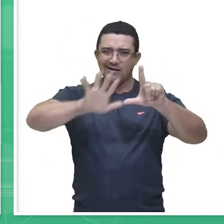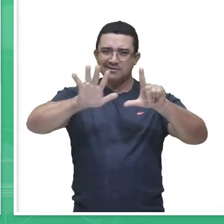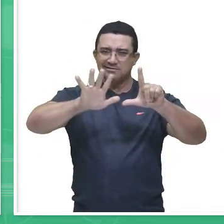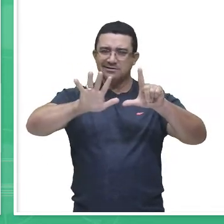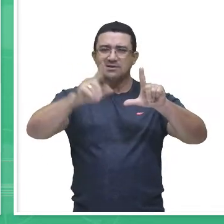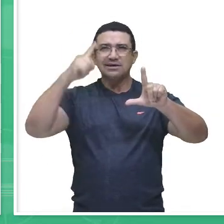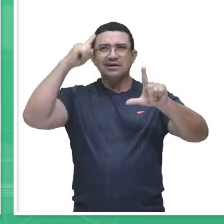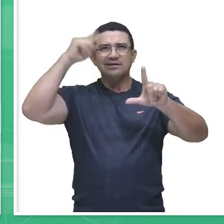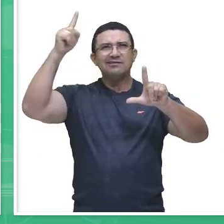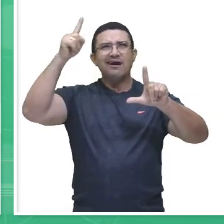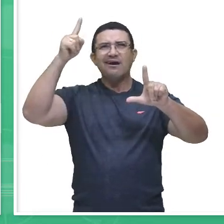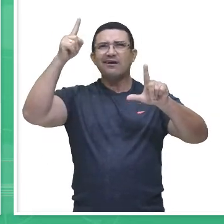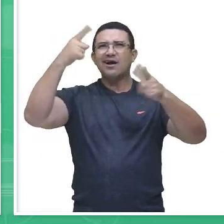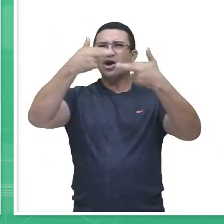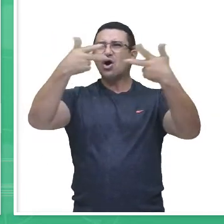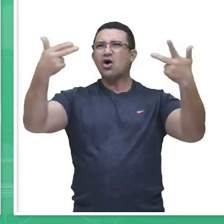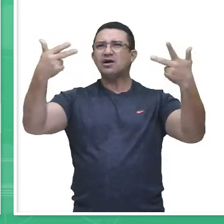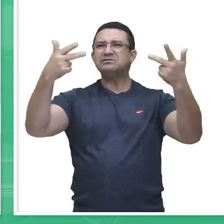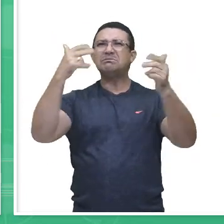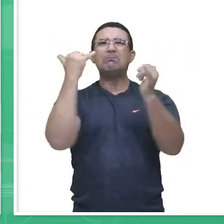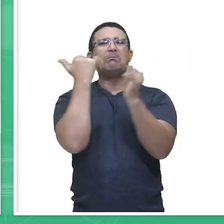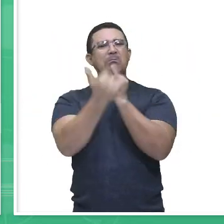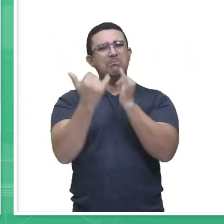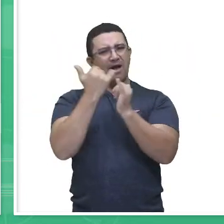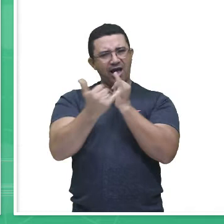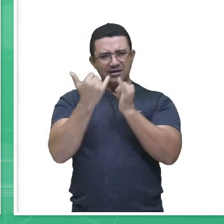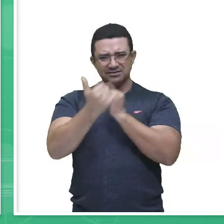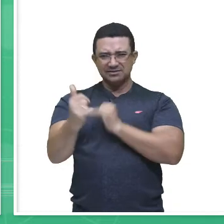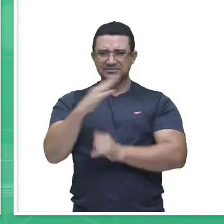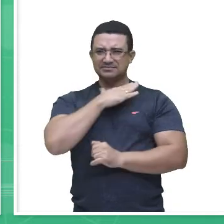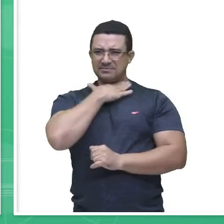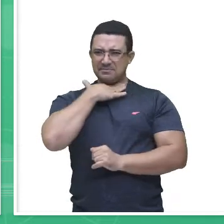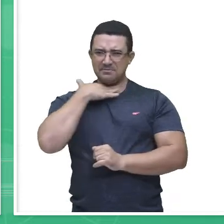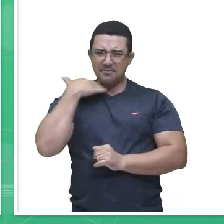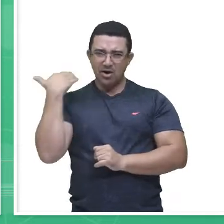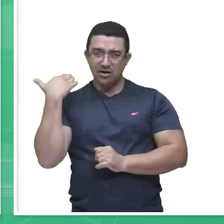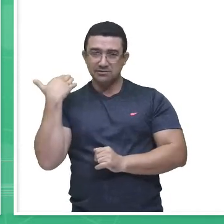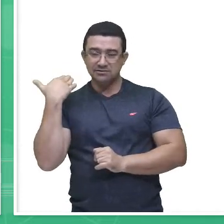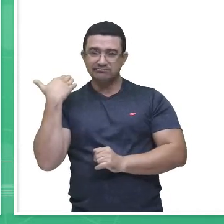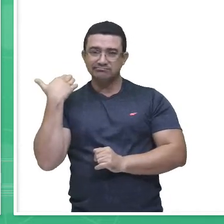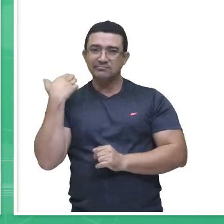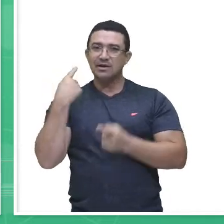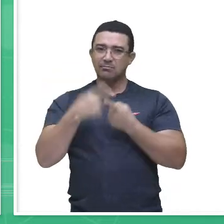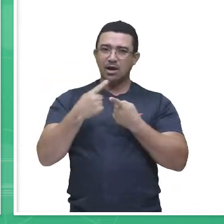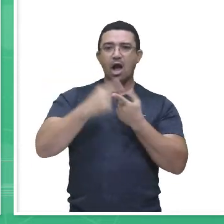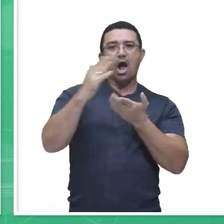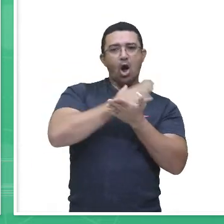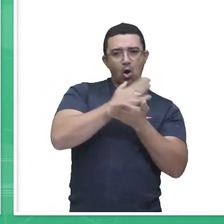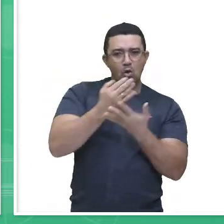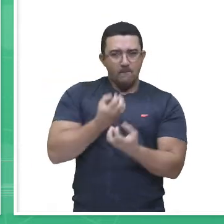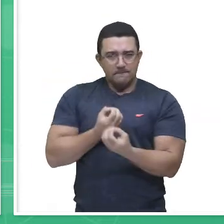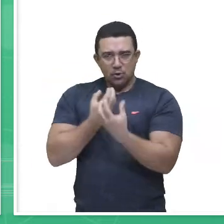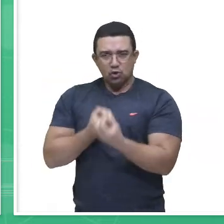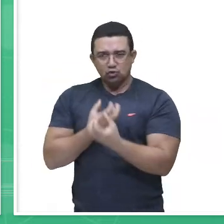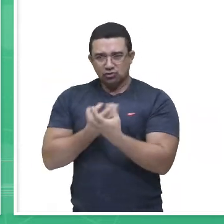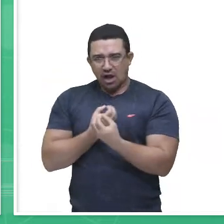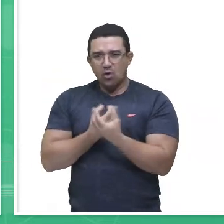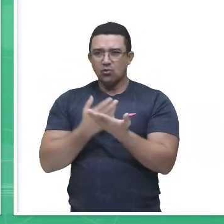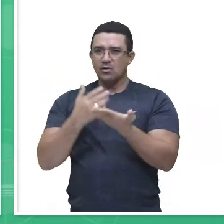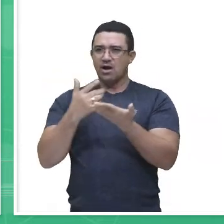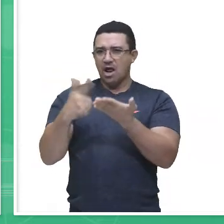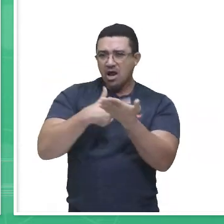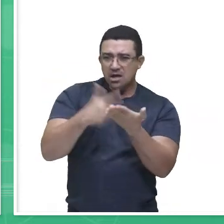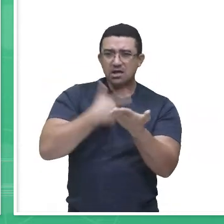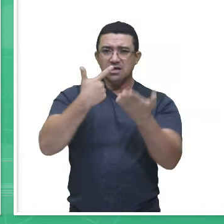ideia de algo meio mórbido, né? Porque muitas das obras, das produções, elas vão girar em torno